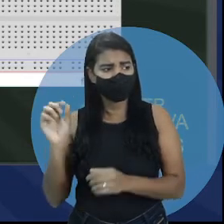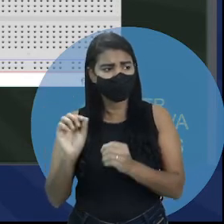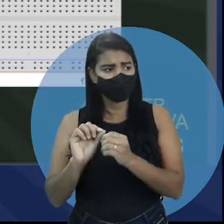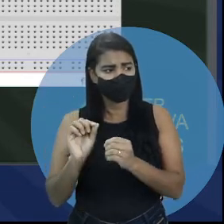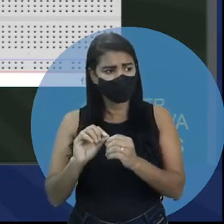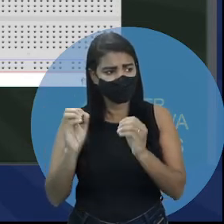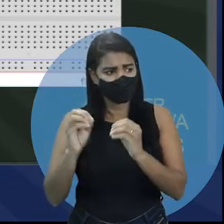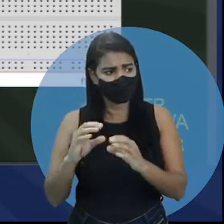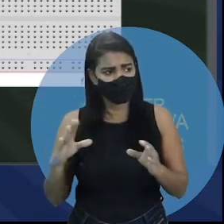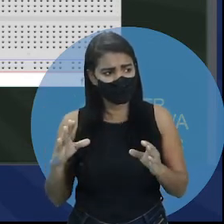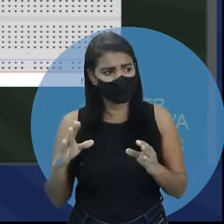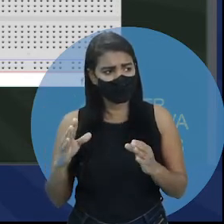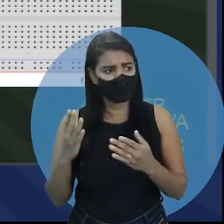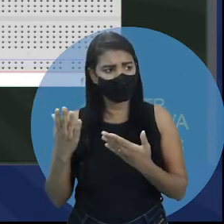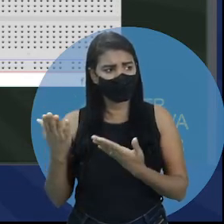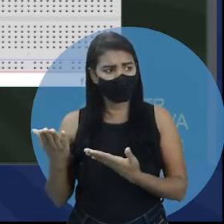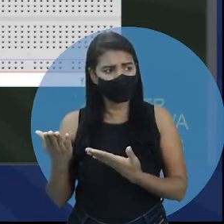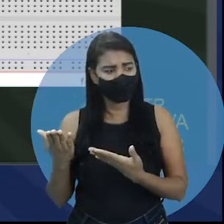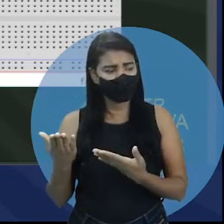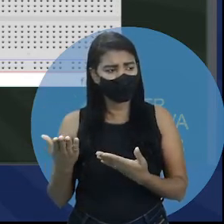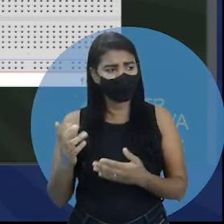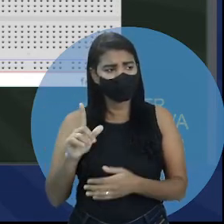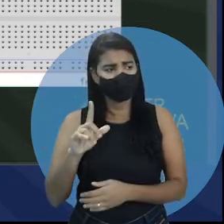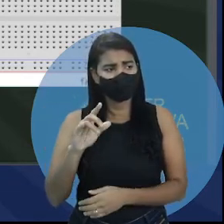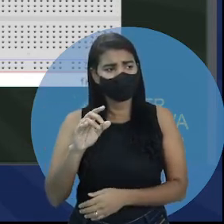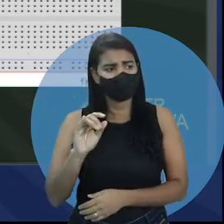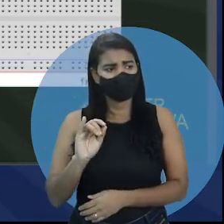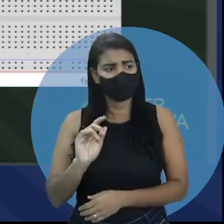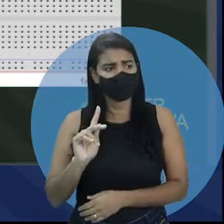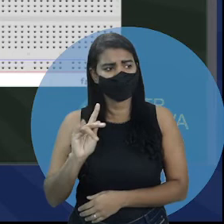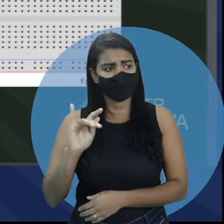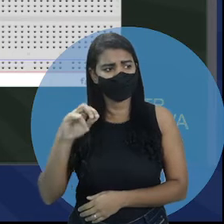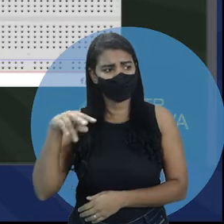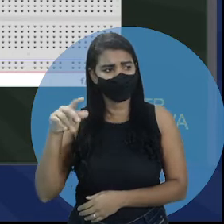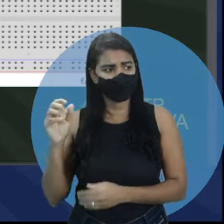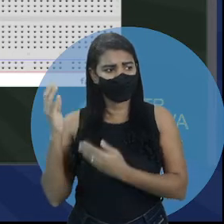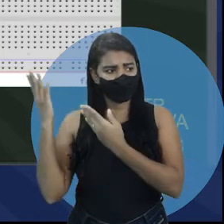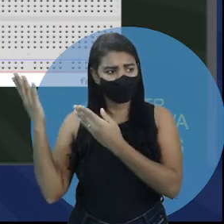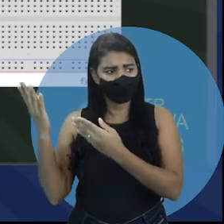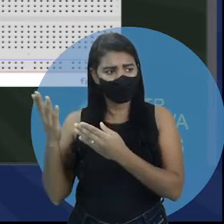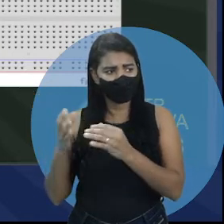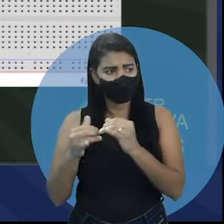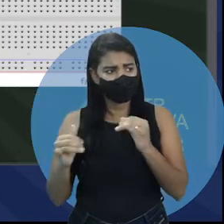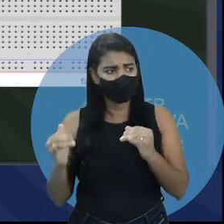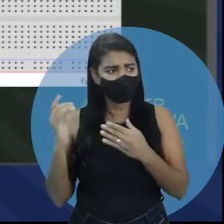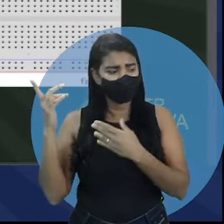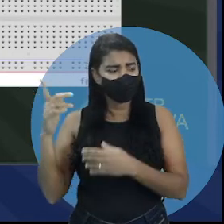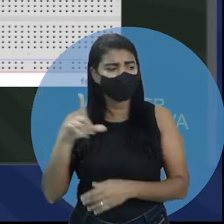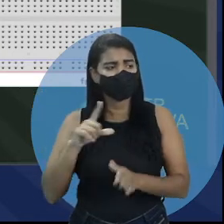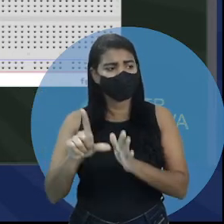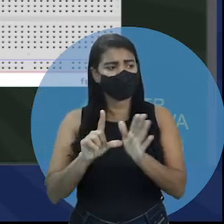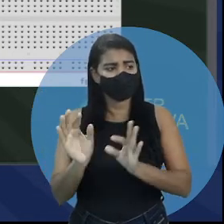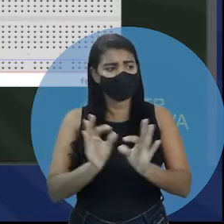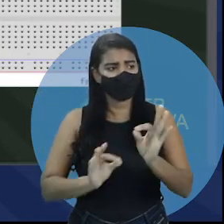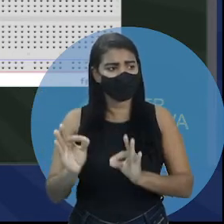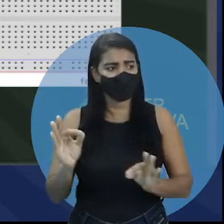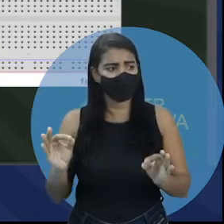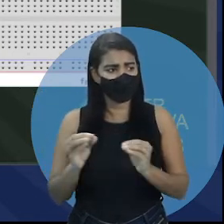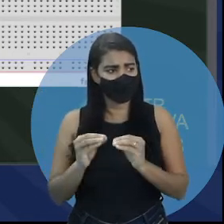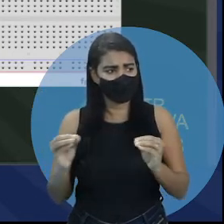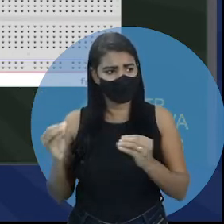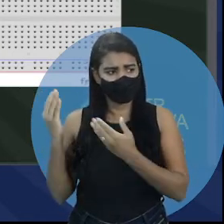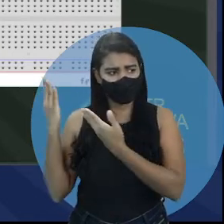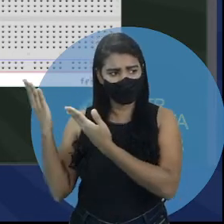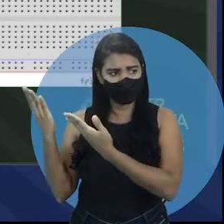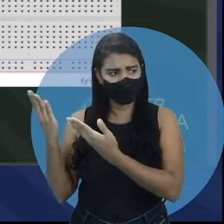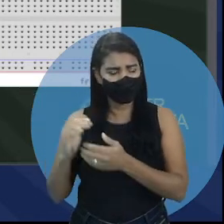um site de montagem de circuito. E a gente, antes de montar de forma